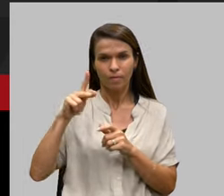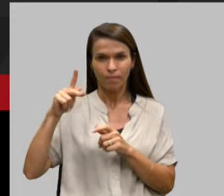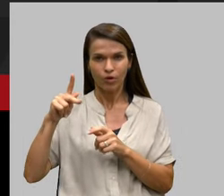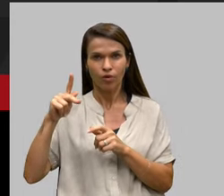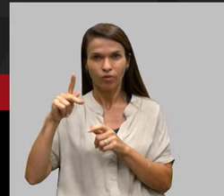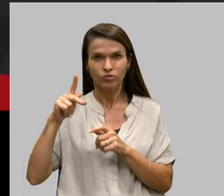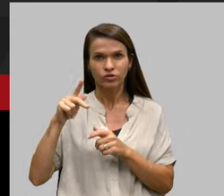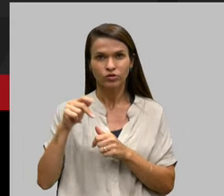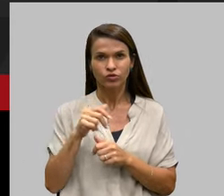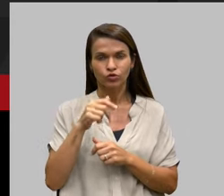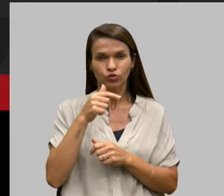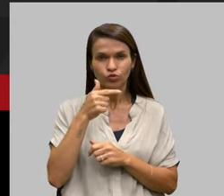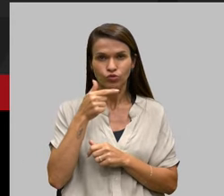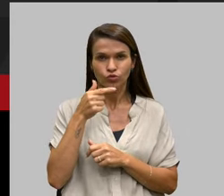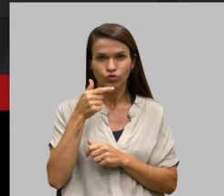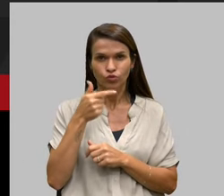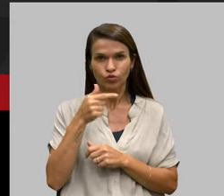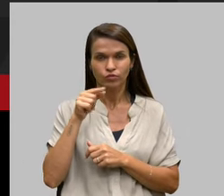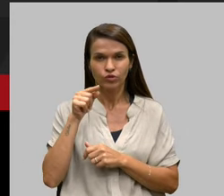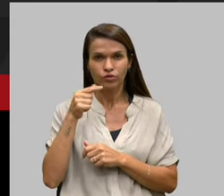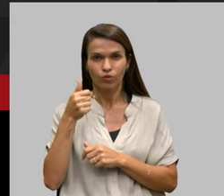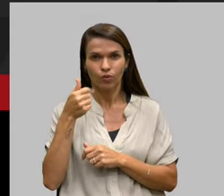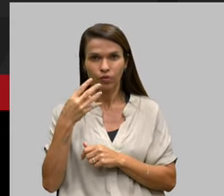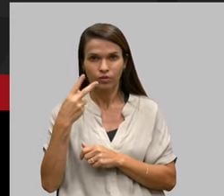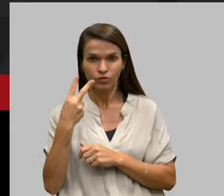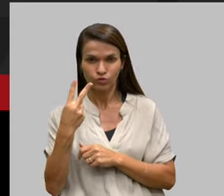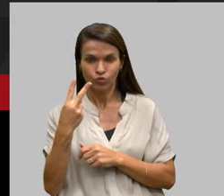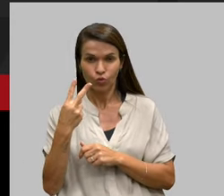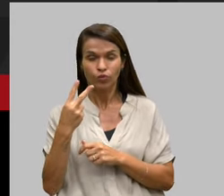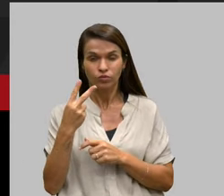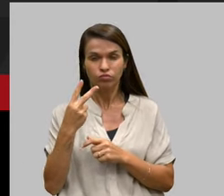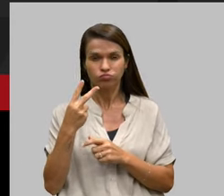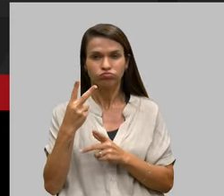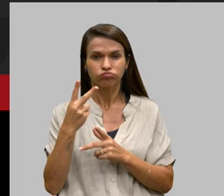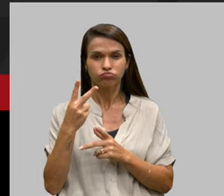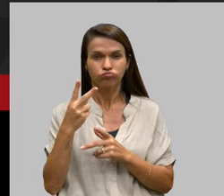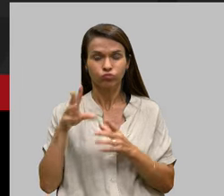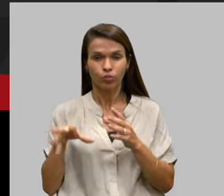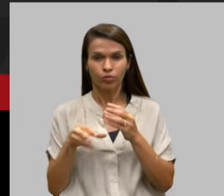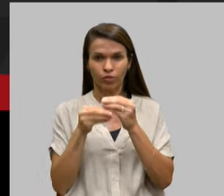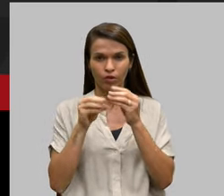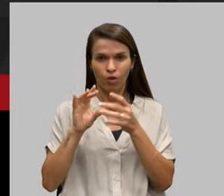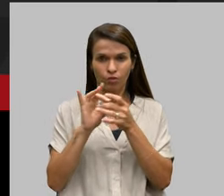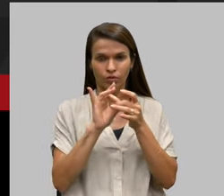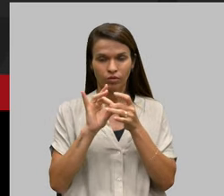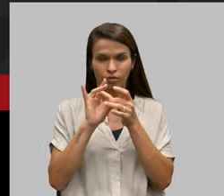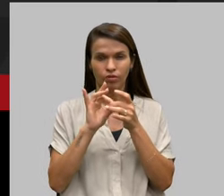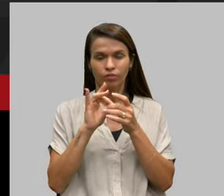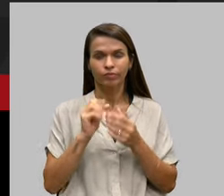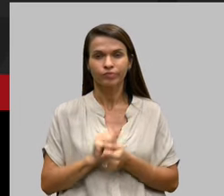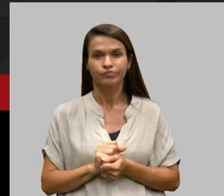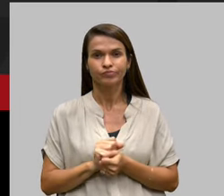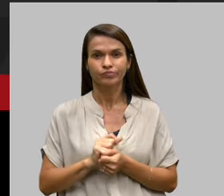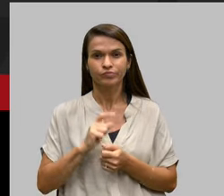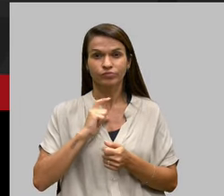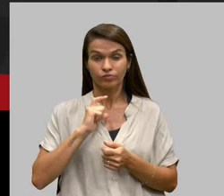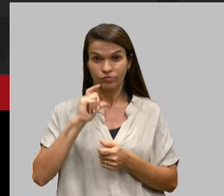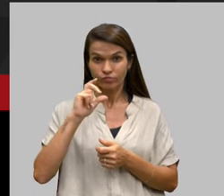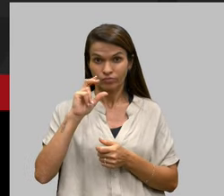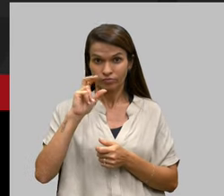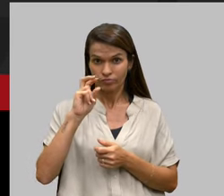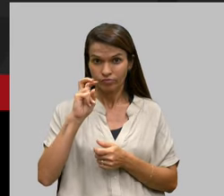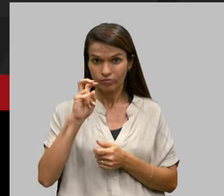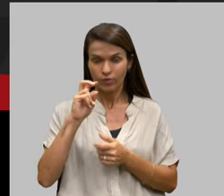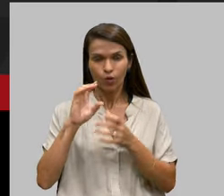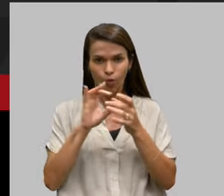regimes próprios aqui contando com a união eh nós temos aí eh fazendo cinco pegando eh a